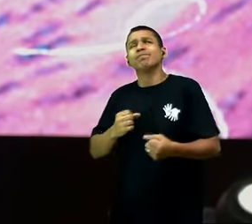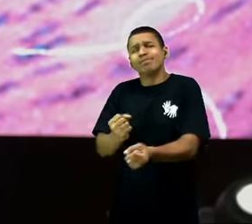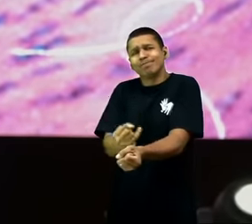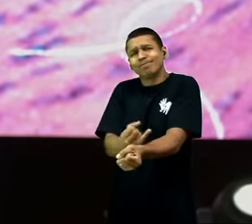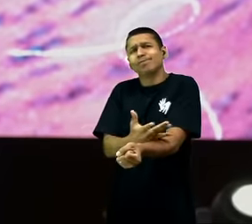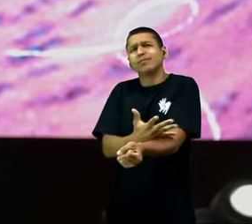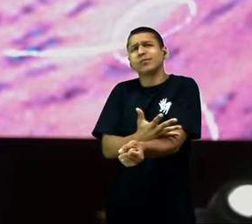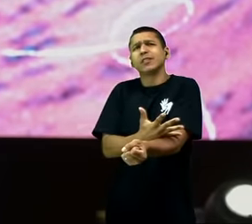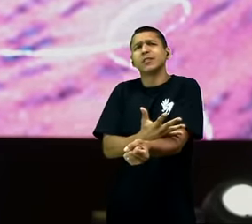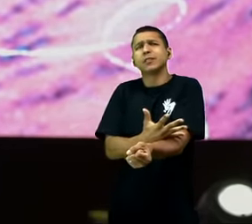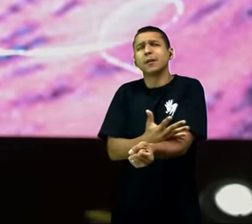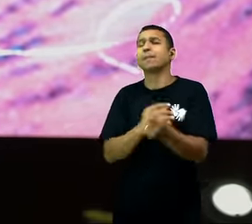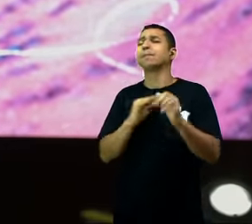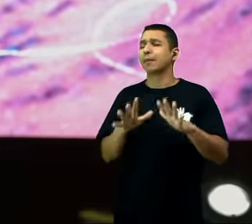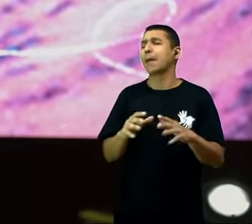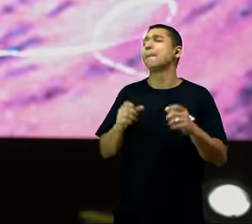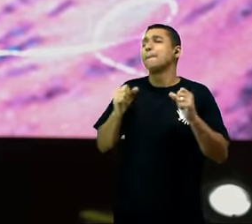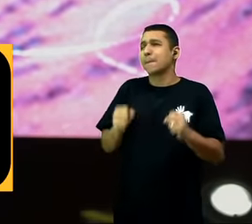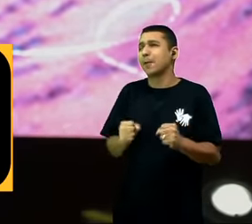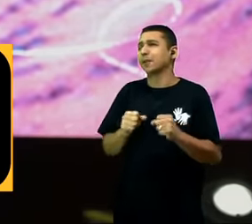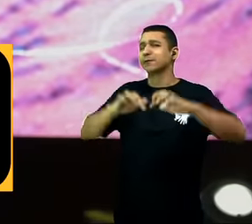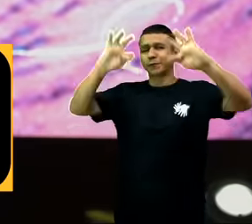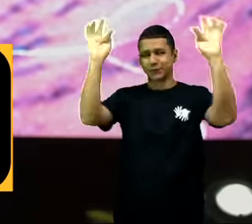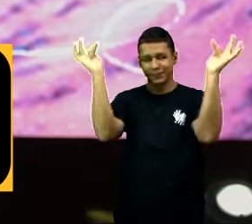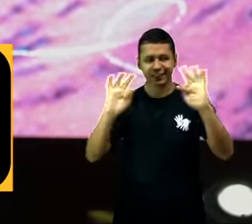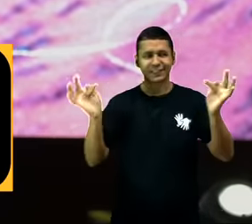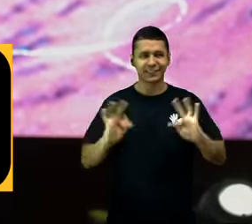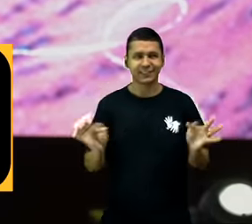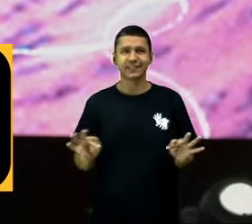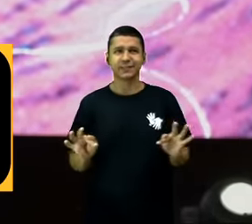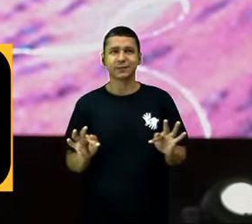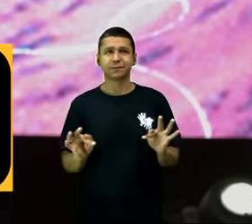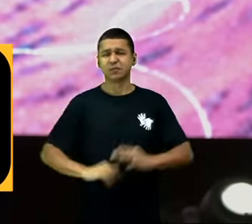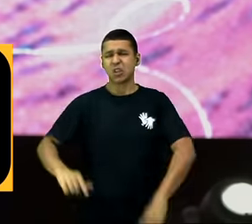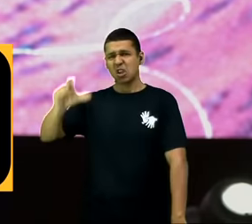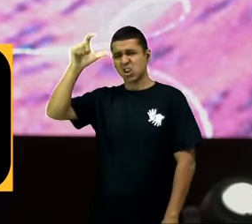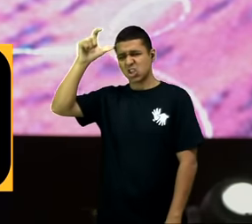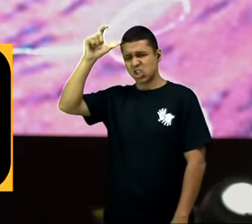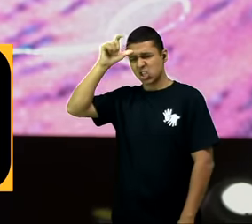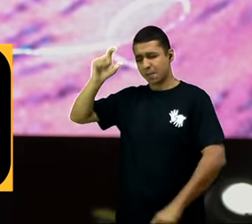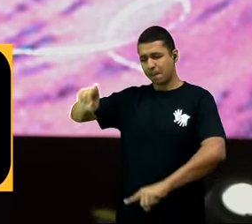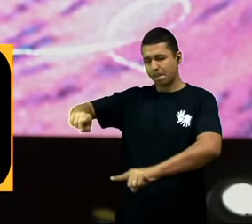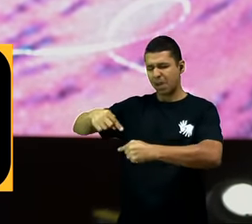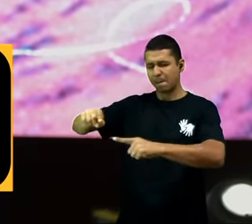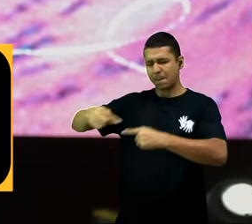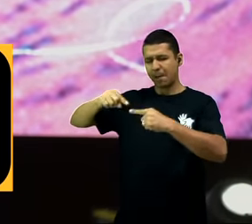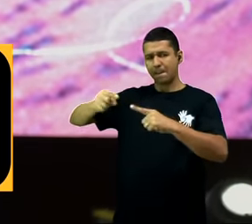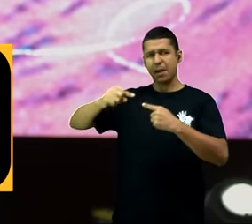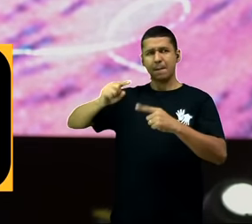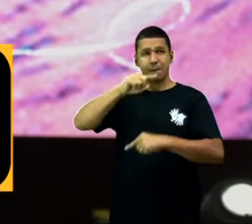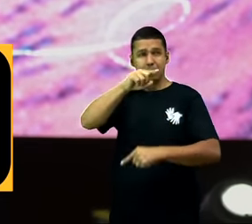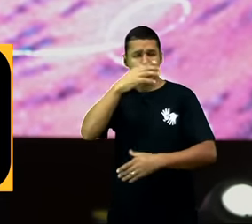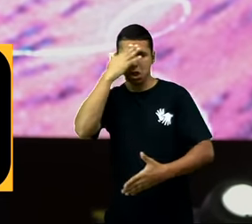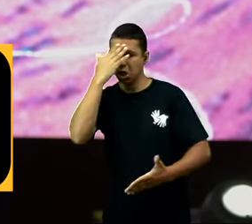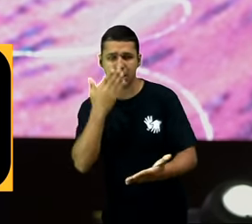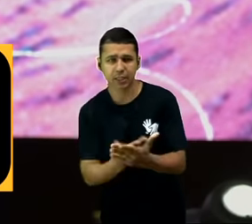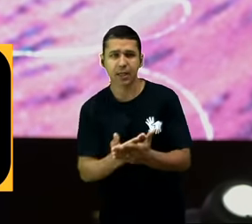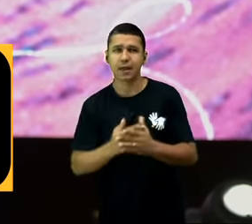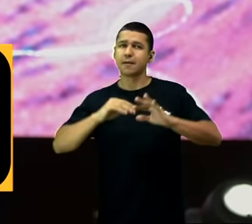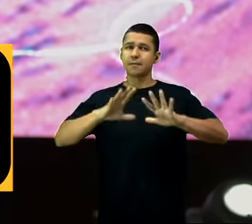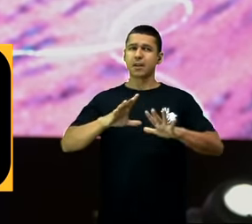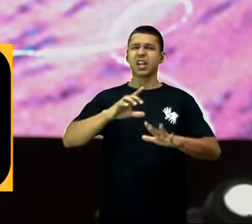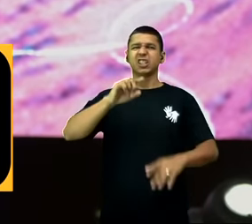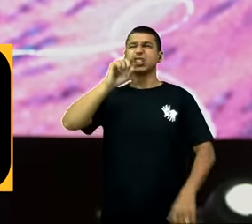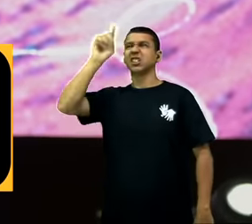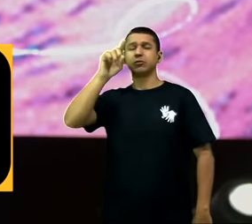sei. Mas pode ficar feliz. O diabo fez de tudo para você não acreditar nisso. Mas Deus te trouxe aqui